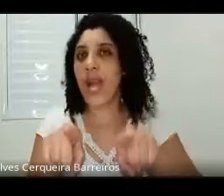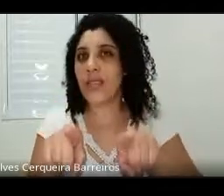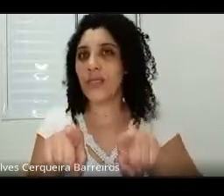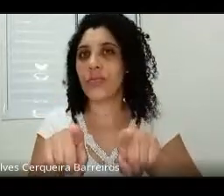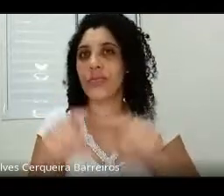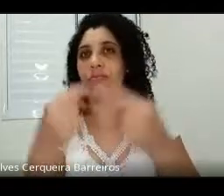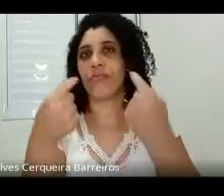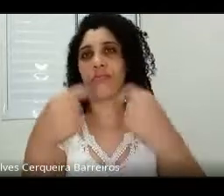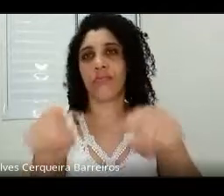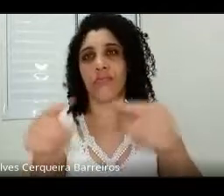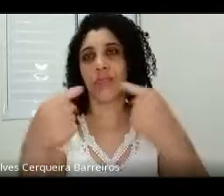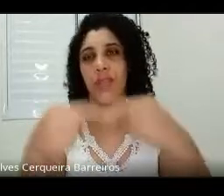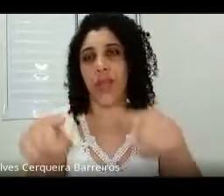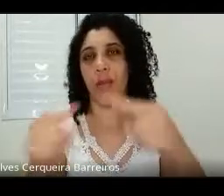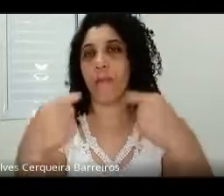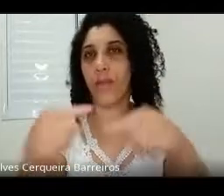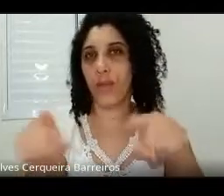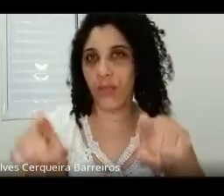Churrasco,